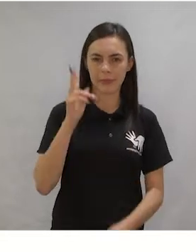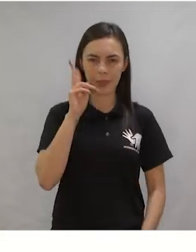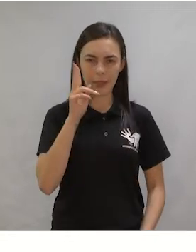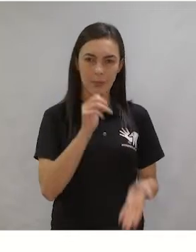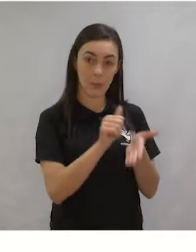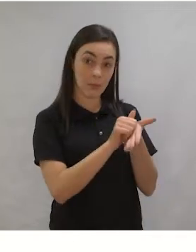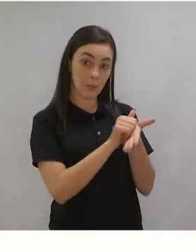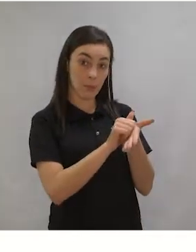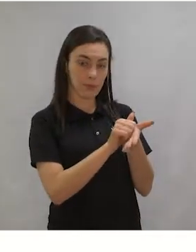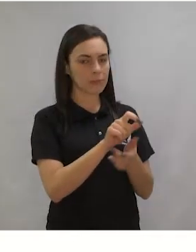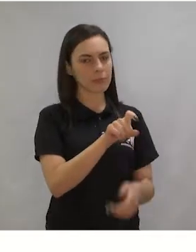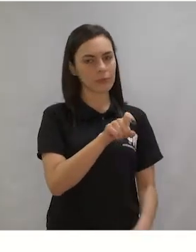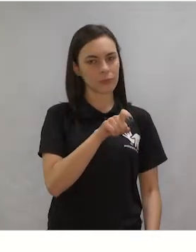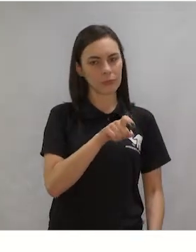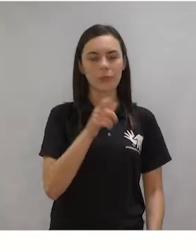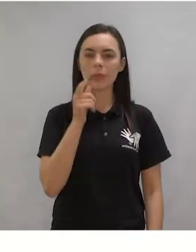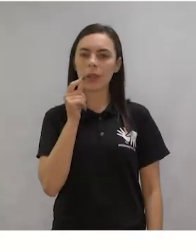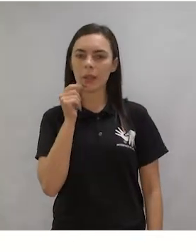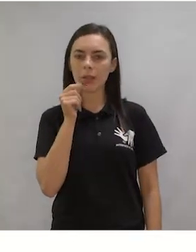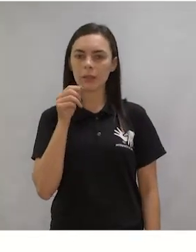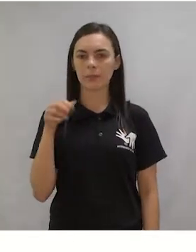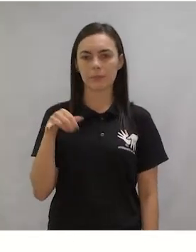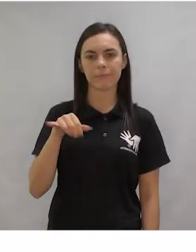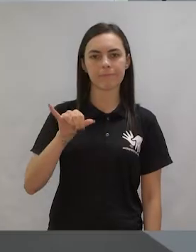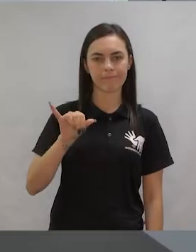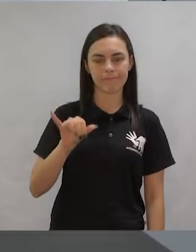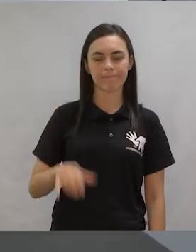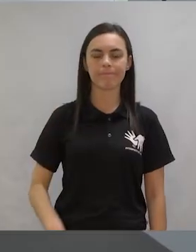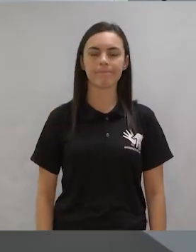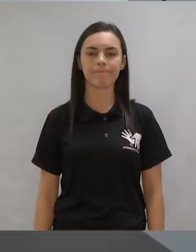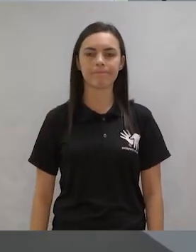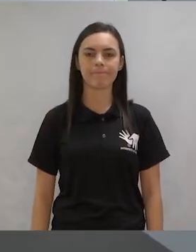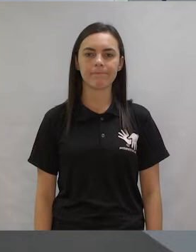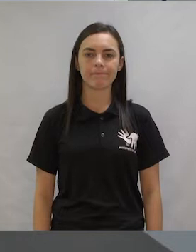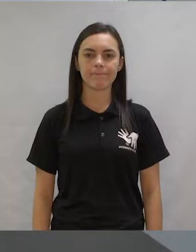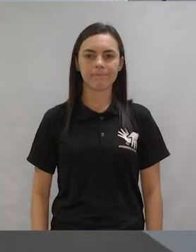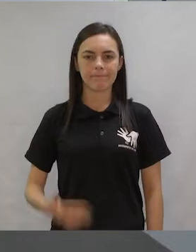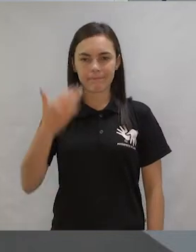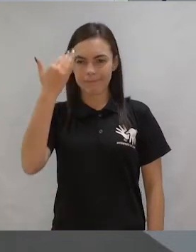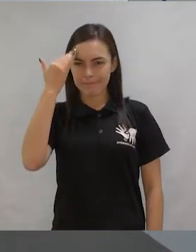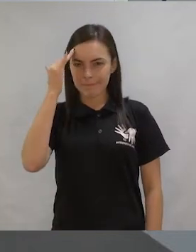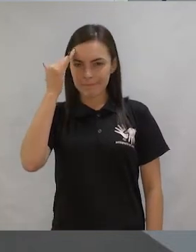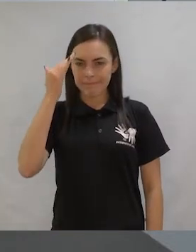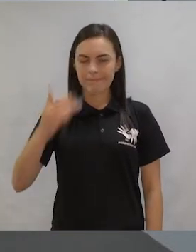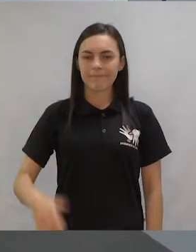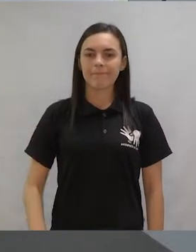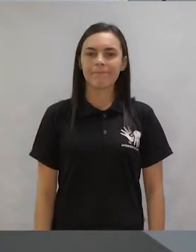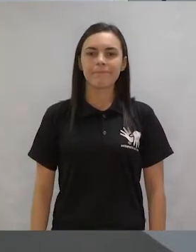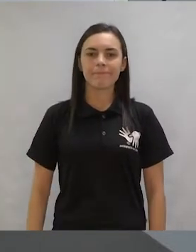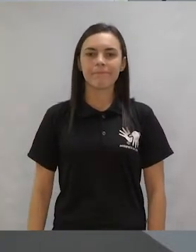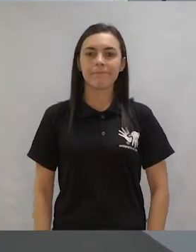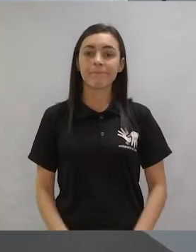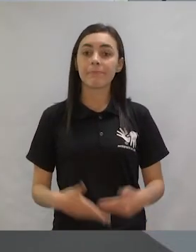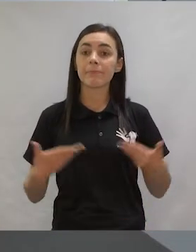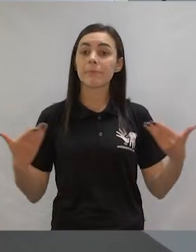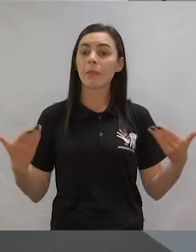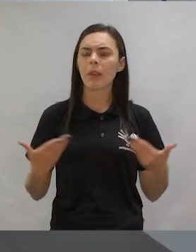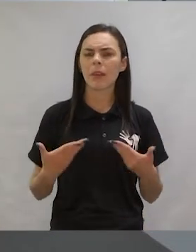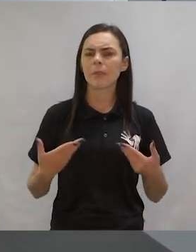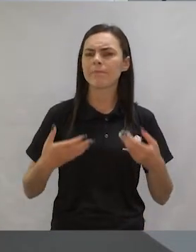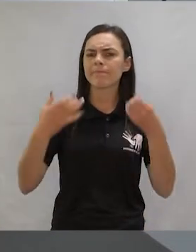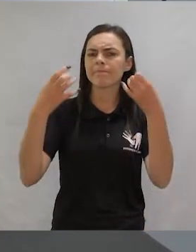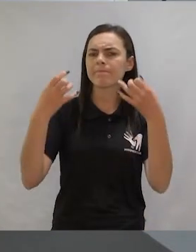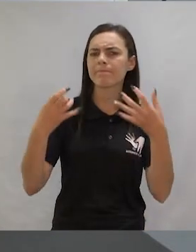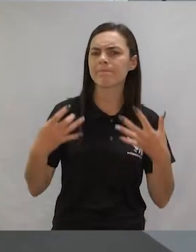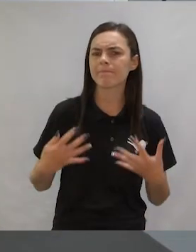borracha é representada pela letra X e o lápis representada pela letra Y. Entenderam? Agora, quando a gente